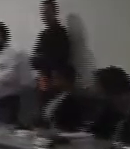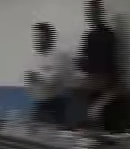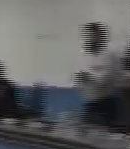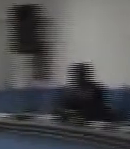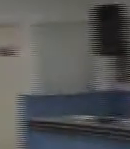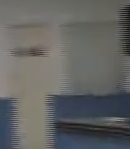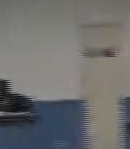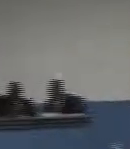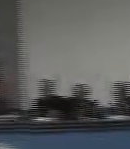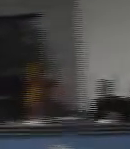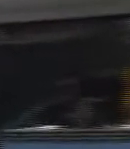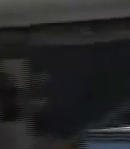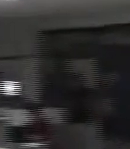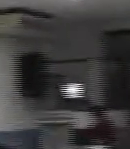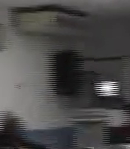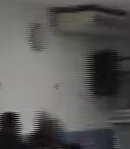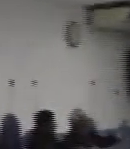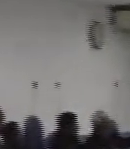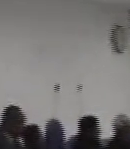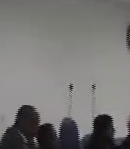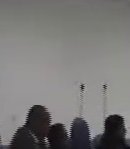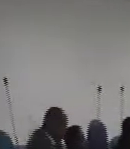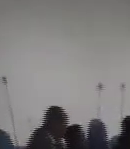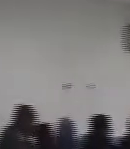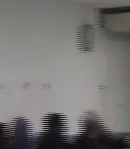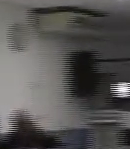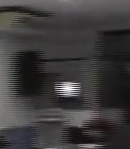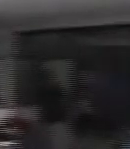encontram. Aprovado por unanimidade.